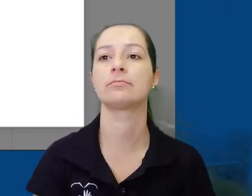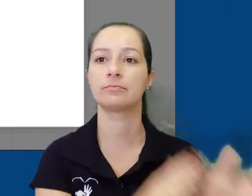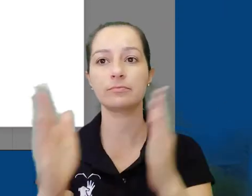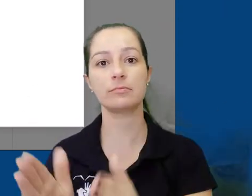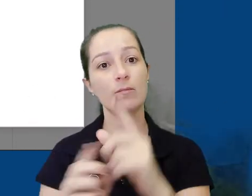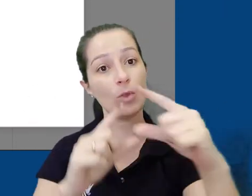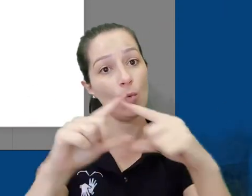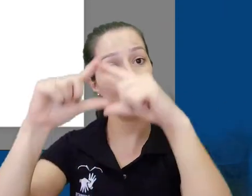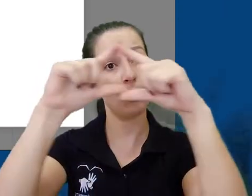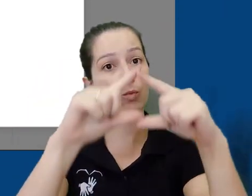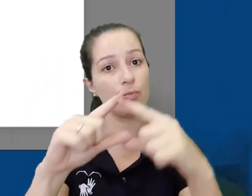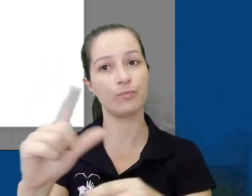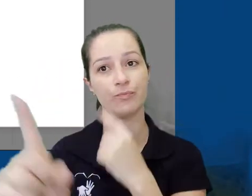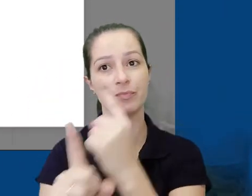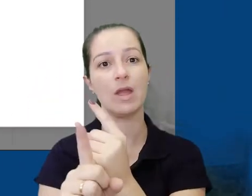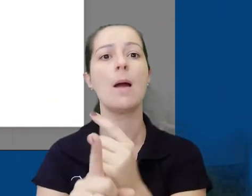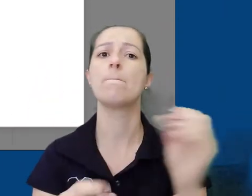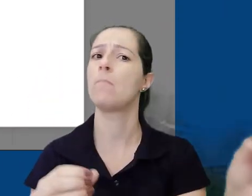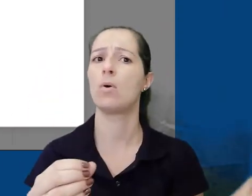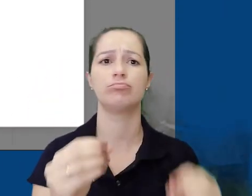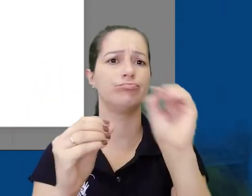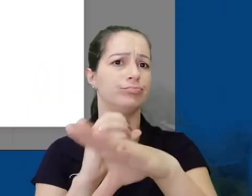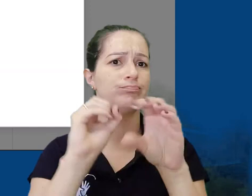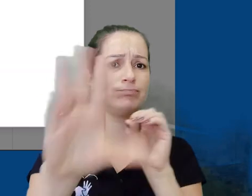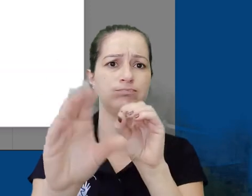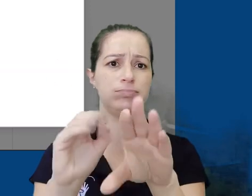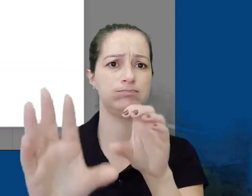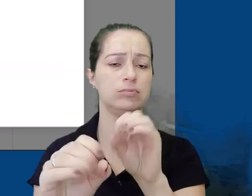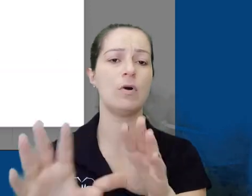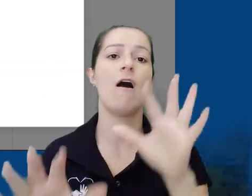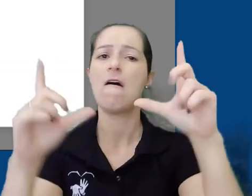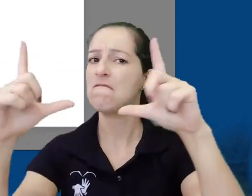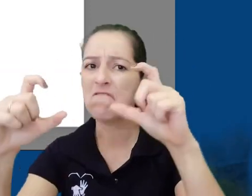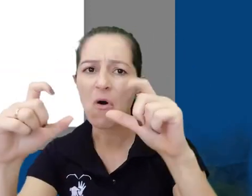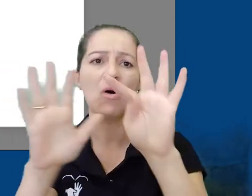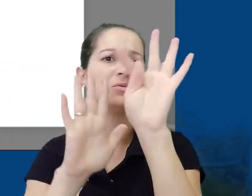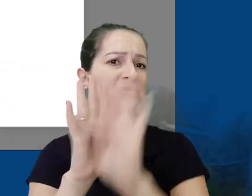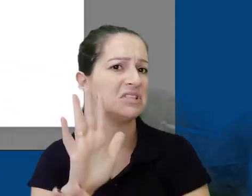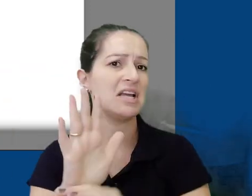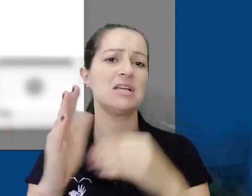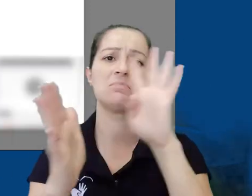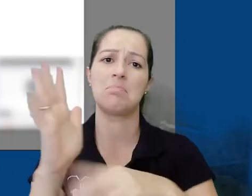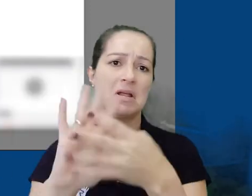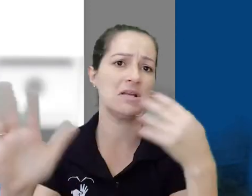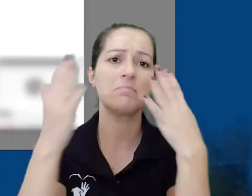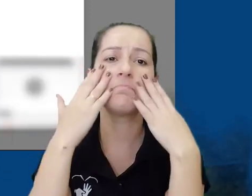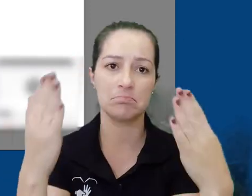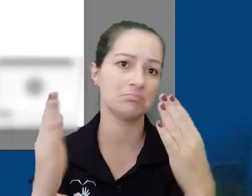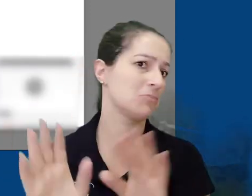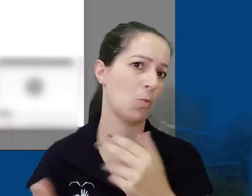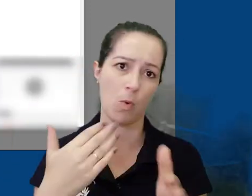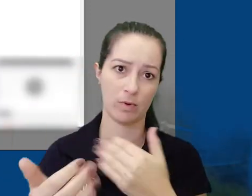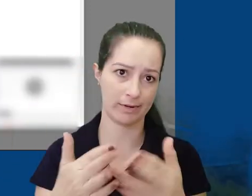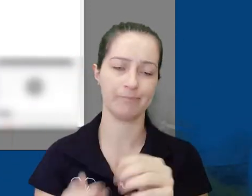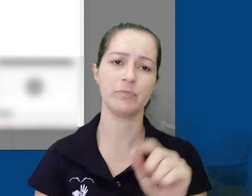algo marcado o Google Drive permite fazer o upload dos mais diversos arquivos pré-existentes como fotos textos vídeos planilhas apresentações